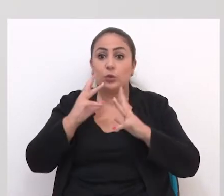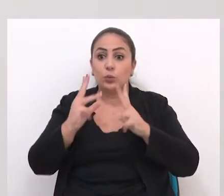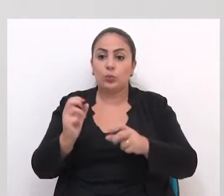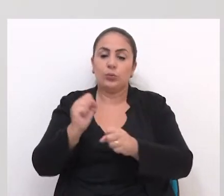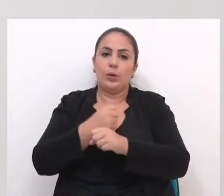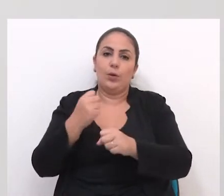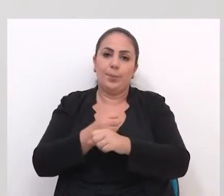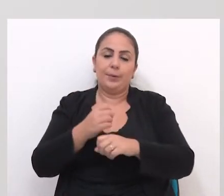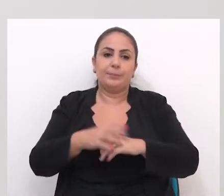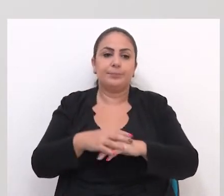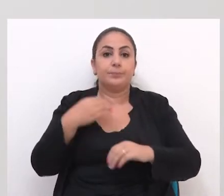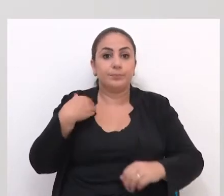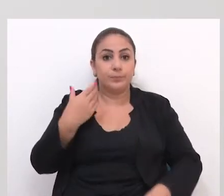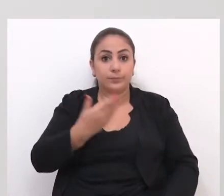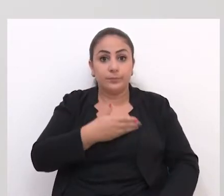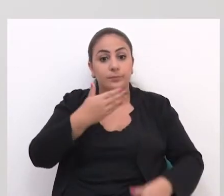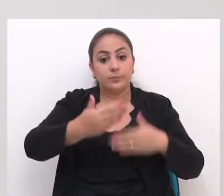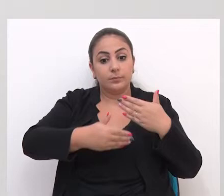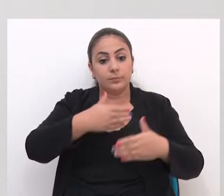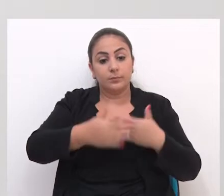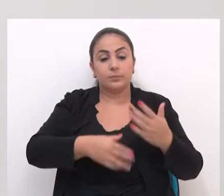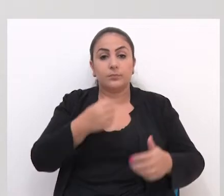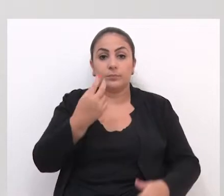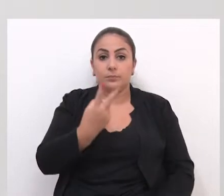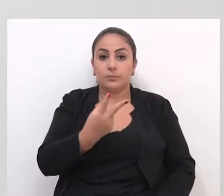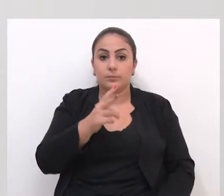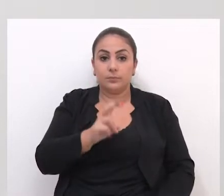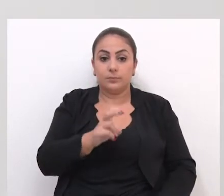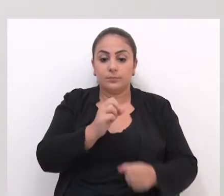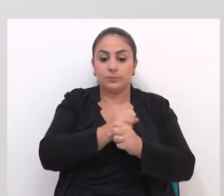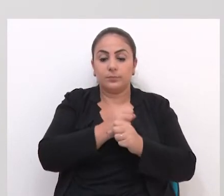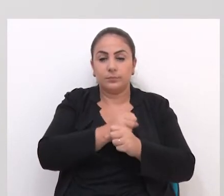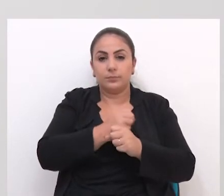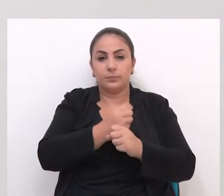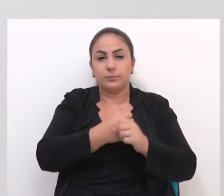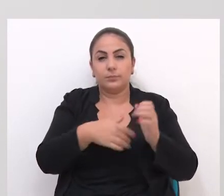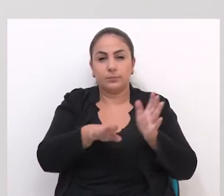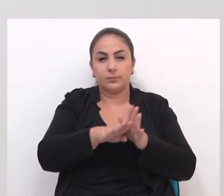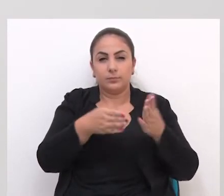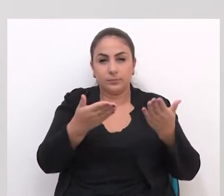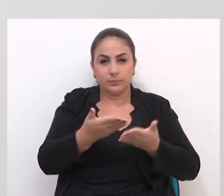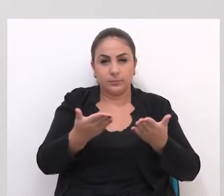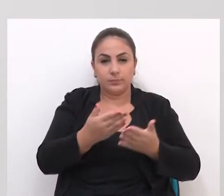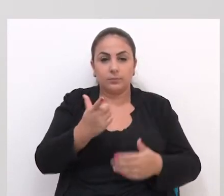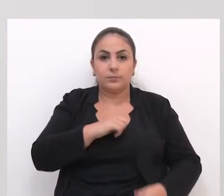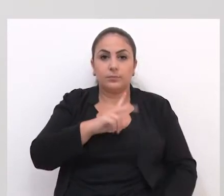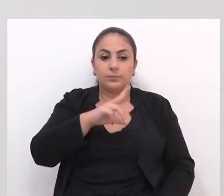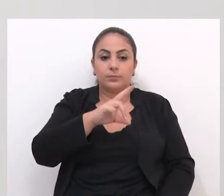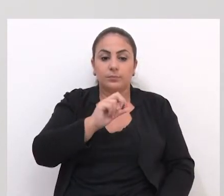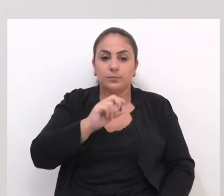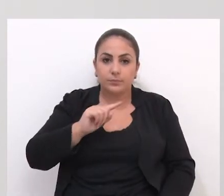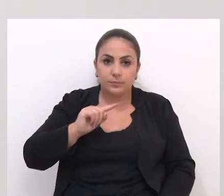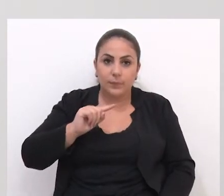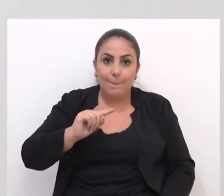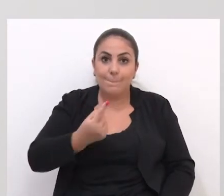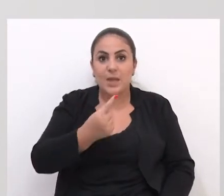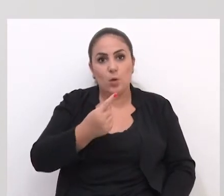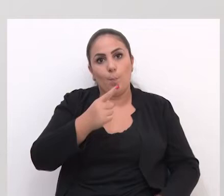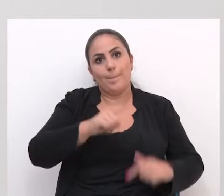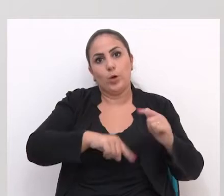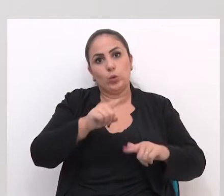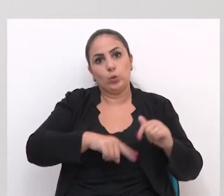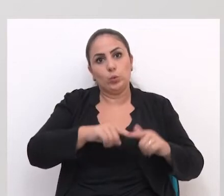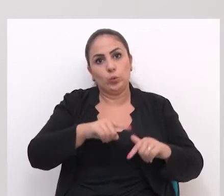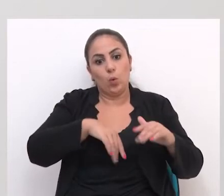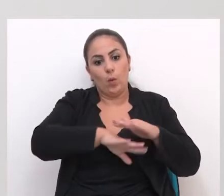toda a obra. Então, a gente, numa evolução nesses 25 anos, chegamos hoje a ter 20 mil itens em